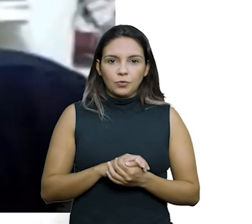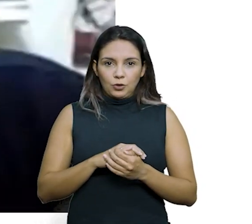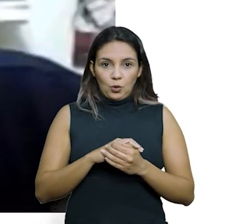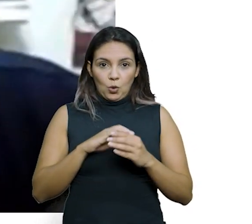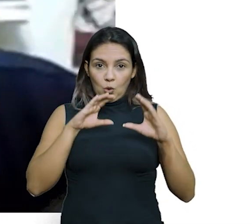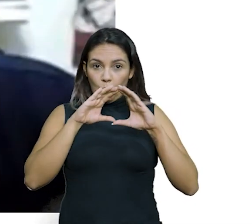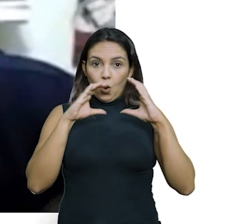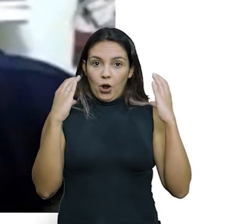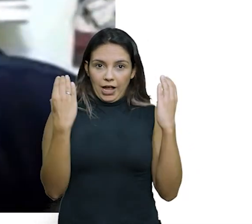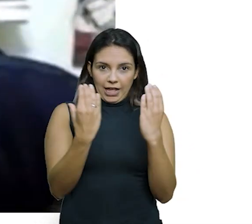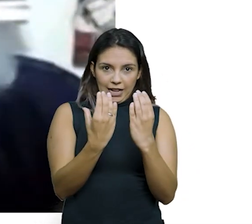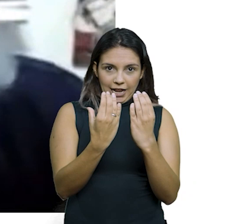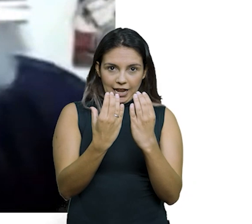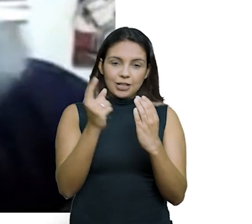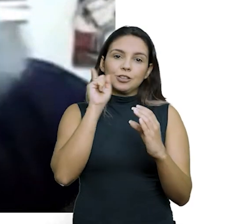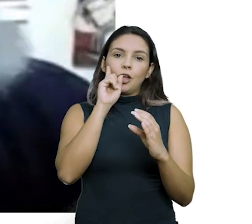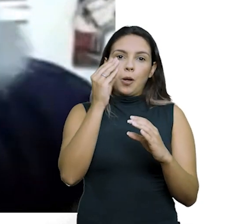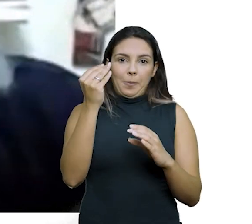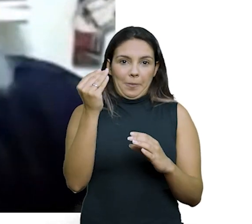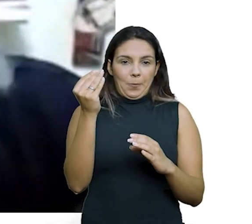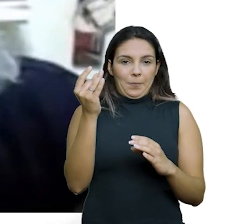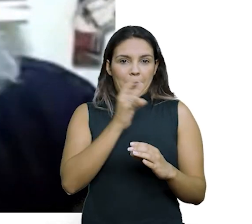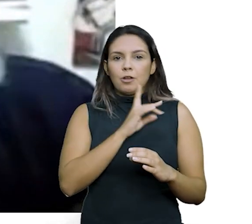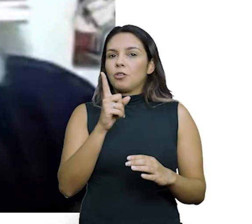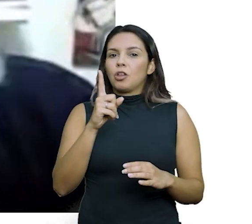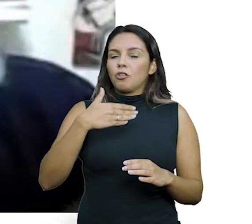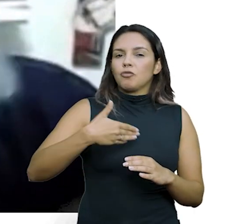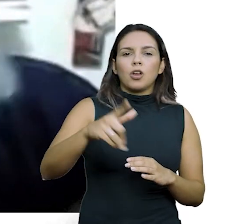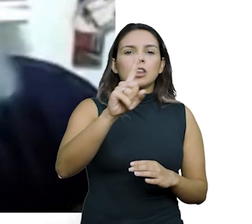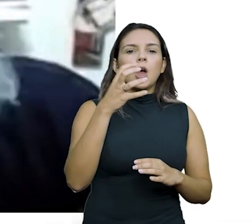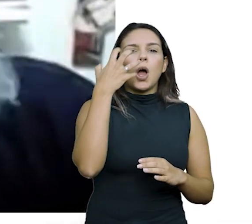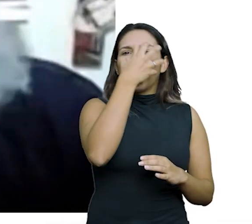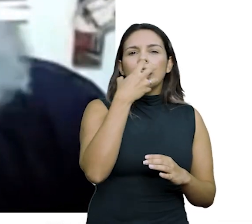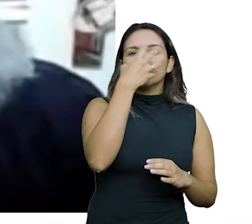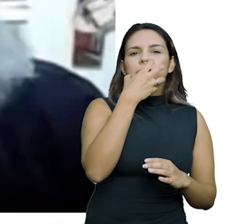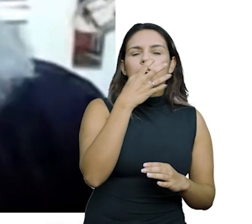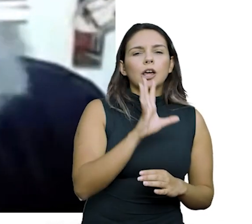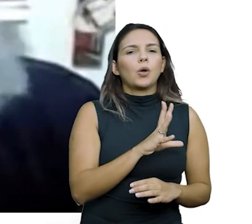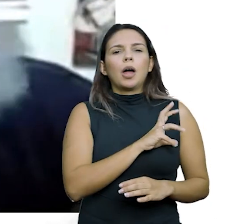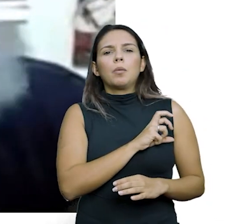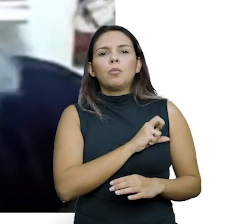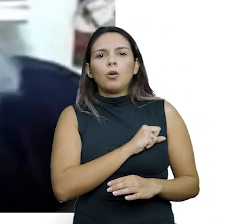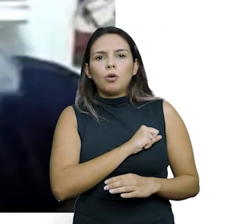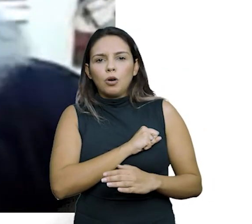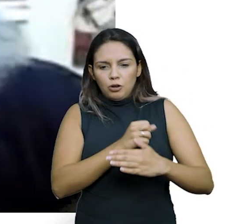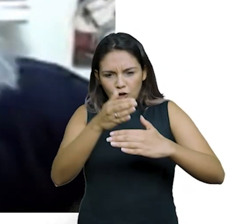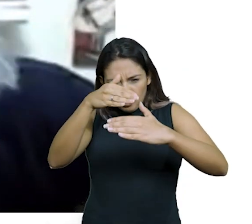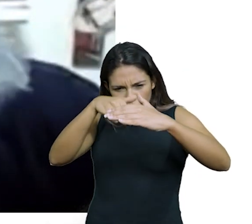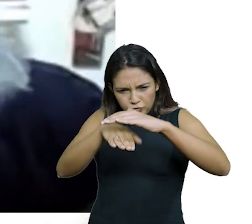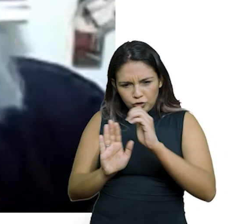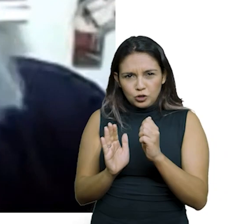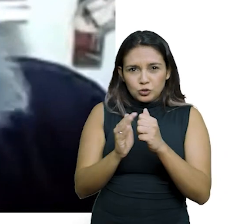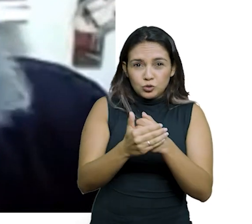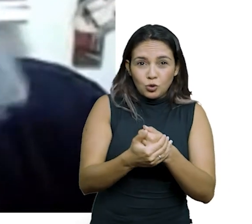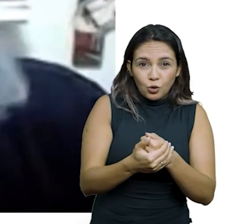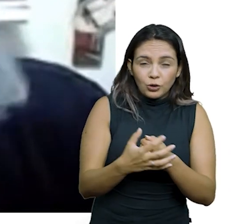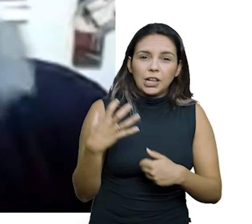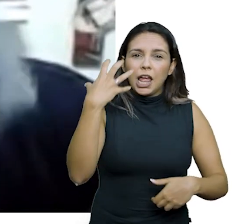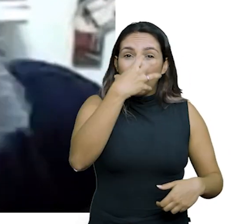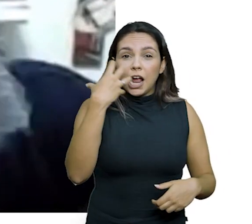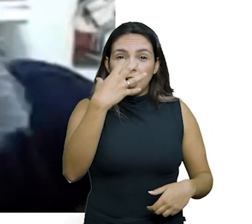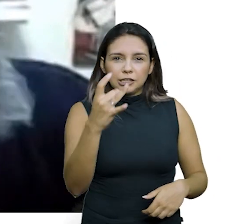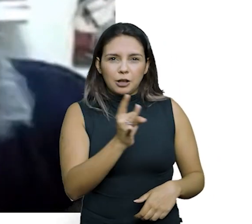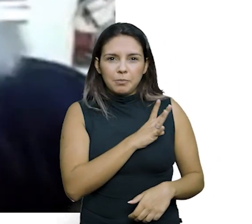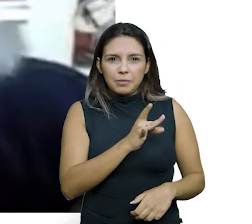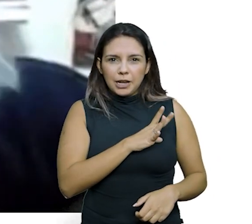Internacional do Medo. Provisoriamente não cantaremos o amor, que se refugiou mais abaixo dos subterrâneos. Cantaremos o medo,